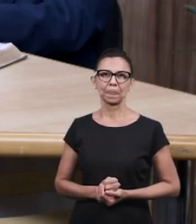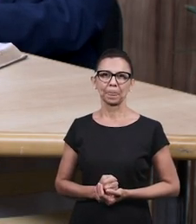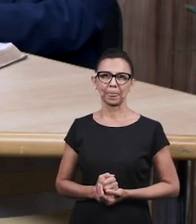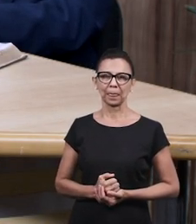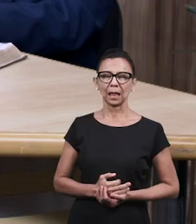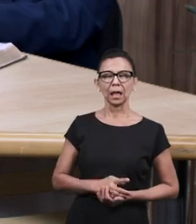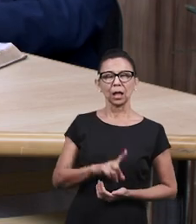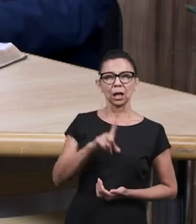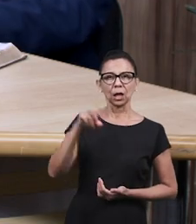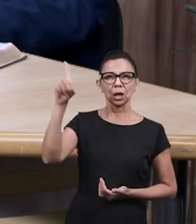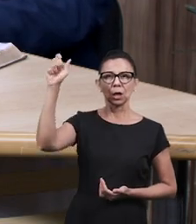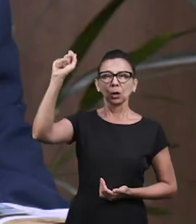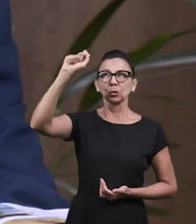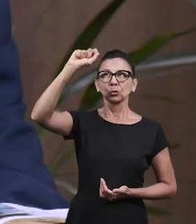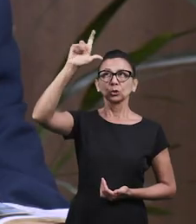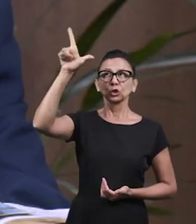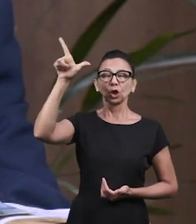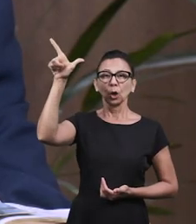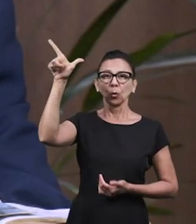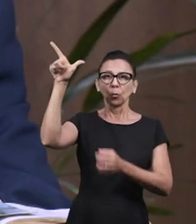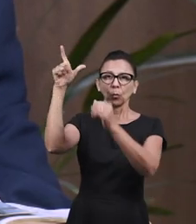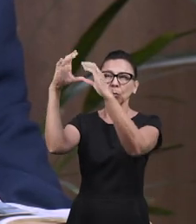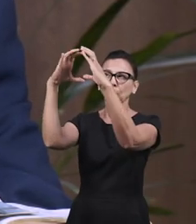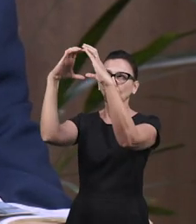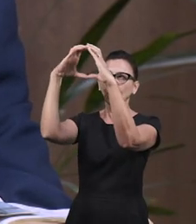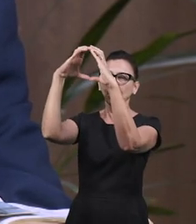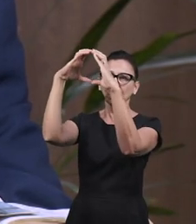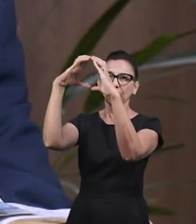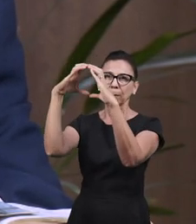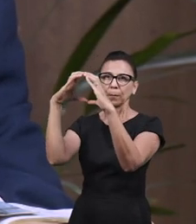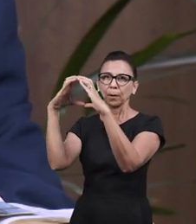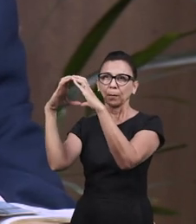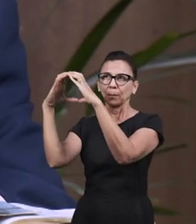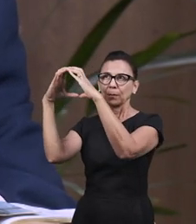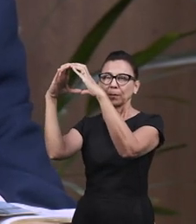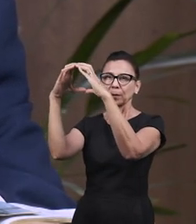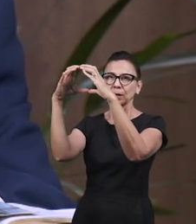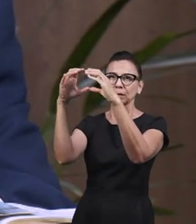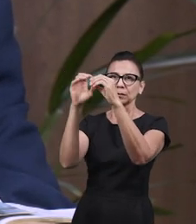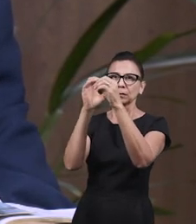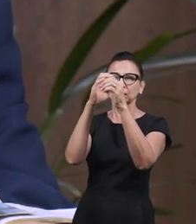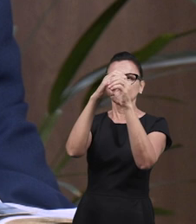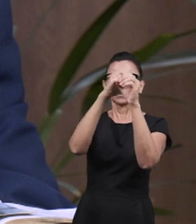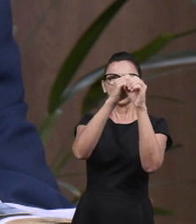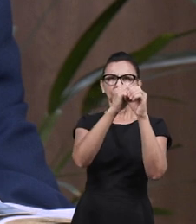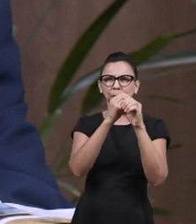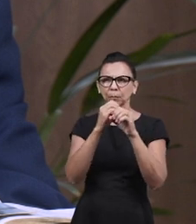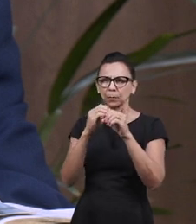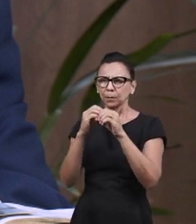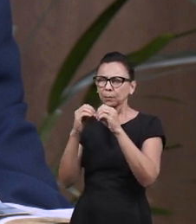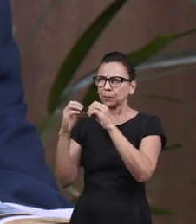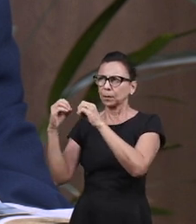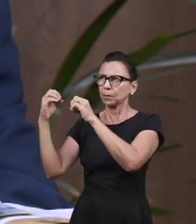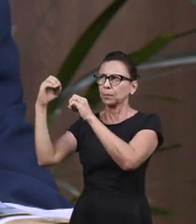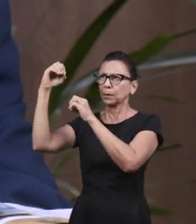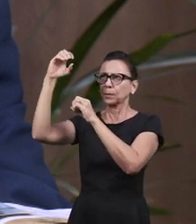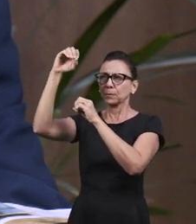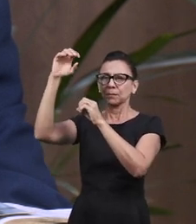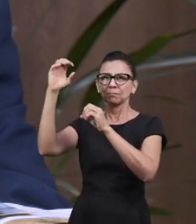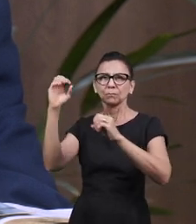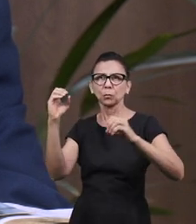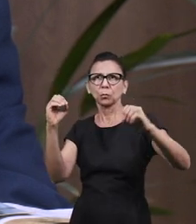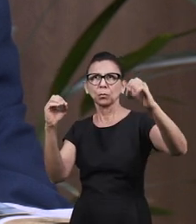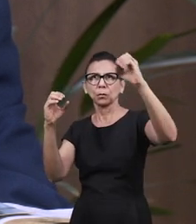O nosso sistema solar, quer dizer, envolve todos os planetas. É uma